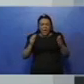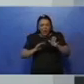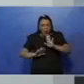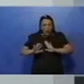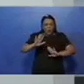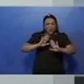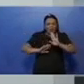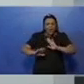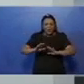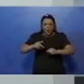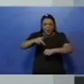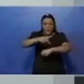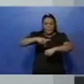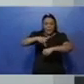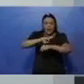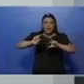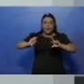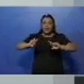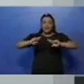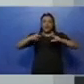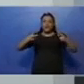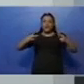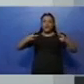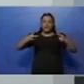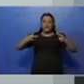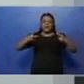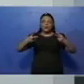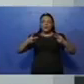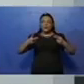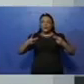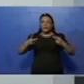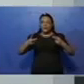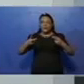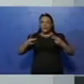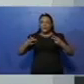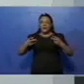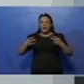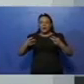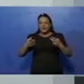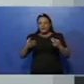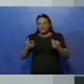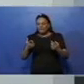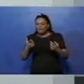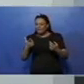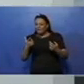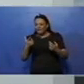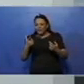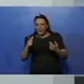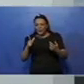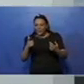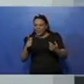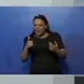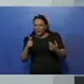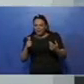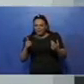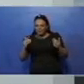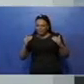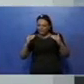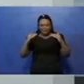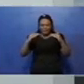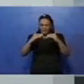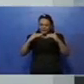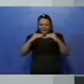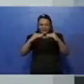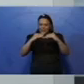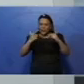cuidado para haver uma coerência. Então, nós temos que ter uma cautela aí